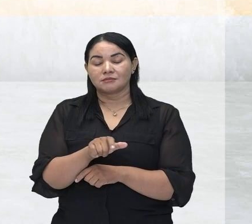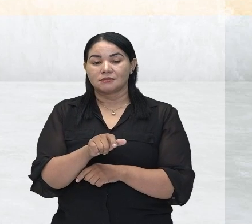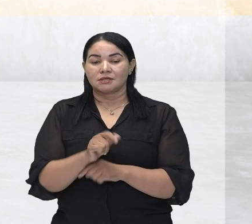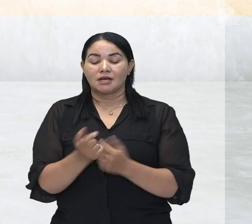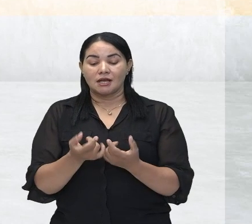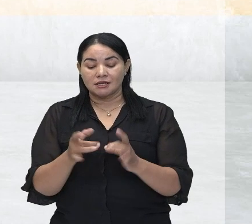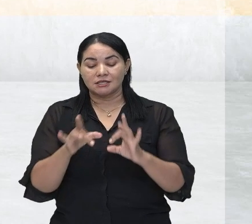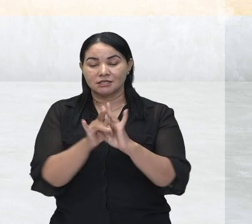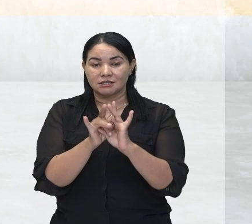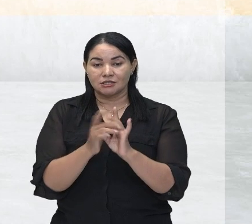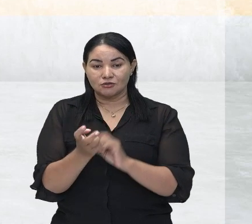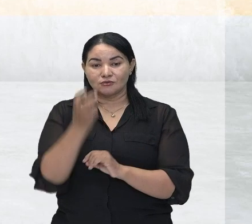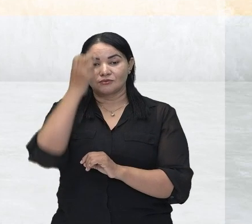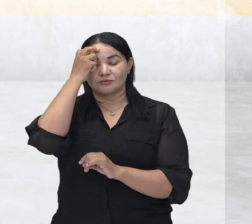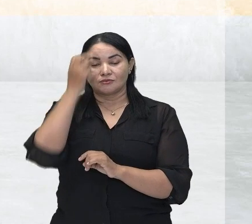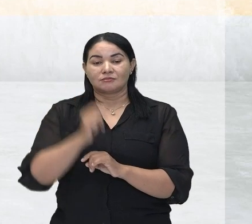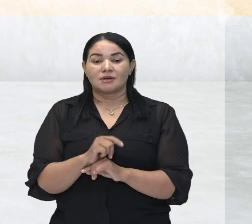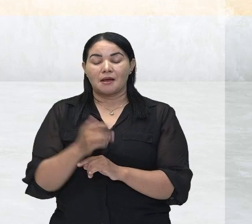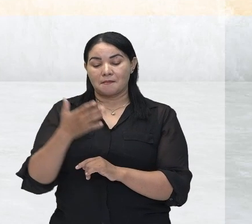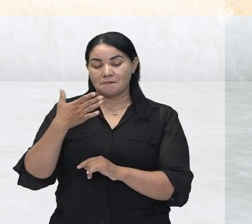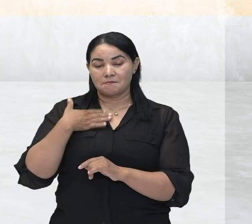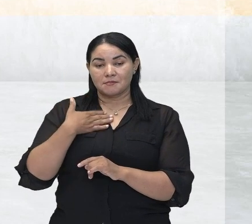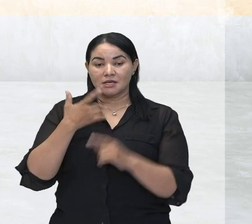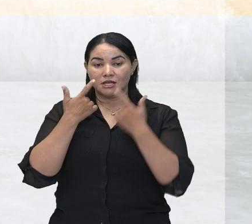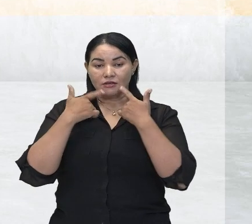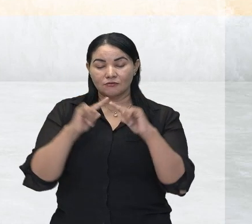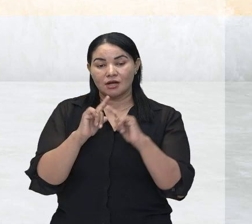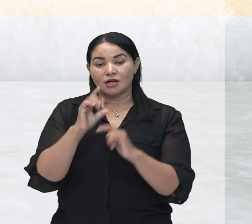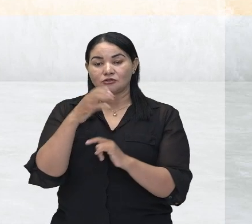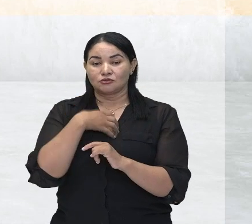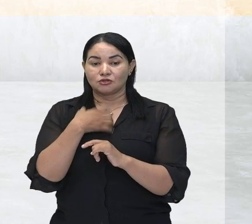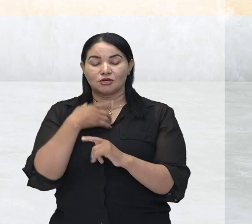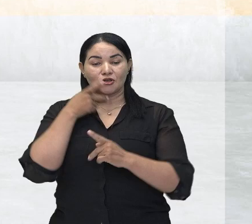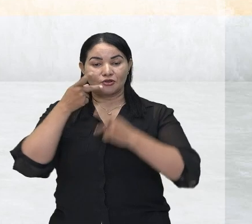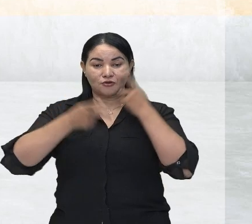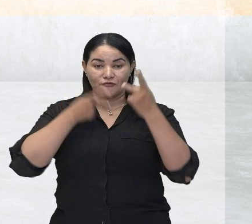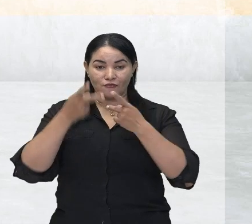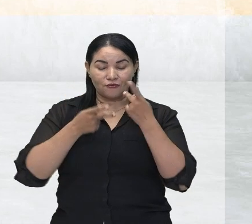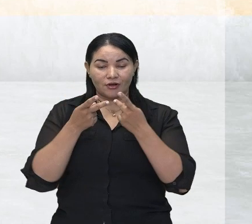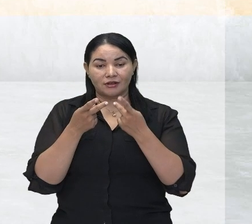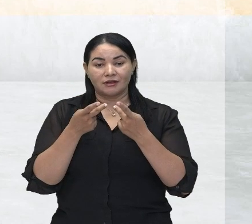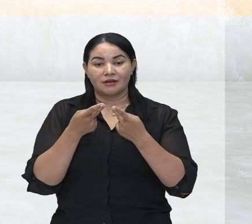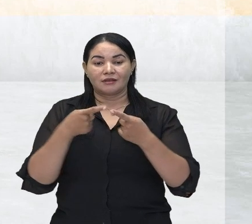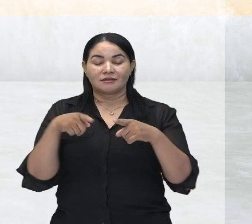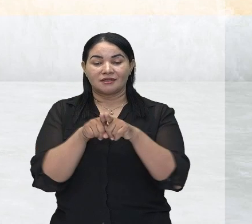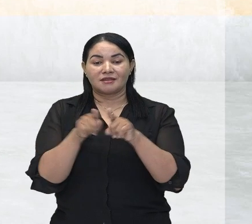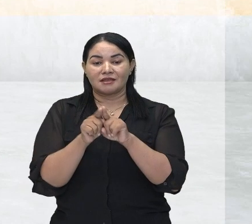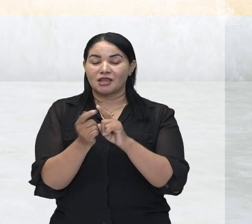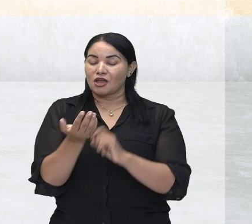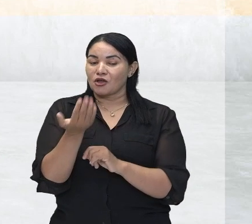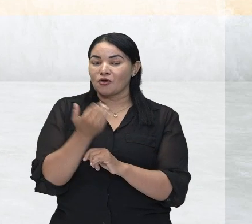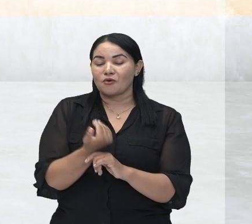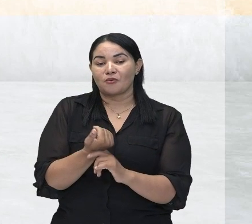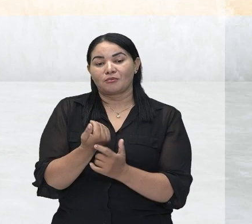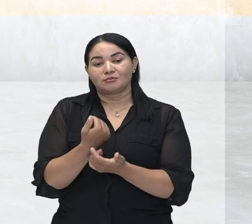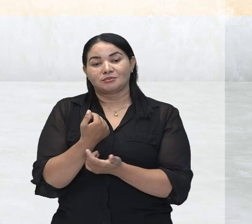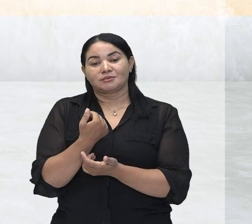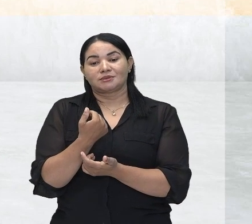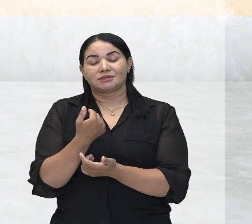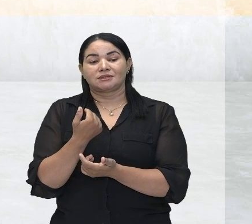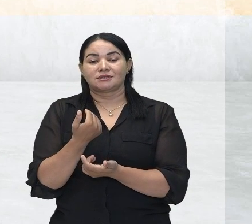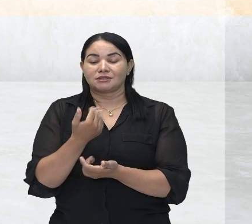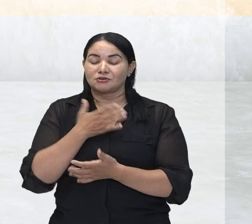eu tenho a minha linguagem, a minha maneira de falar, a alimentação na qual